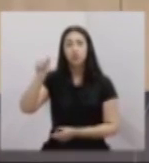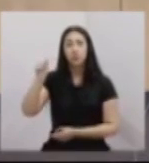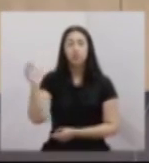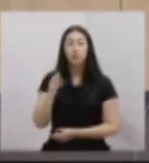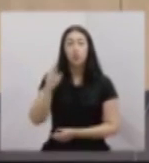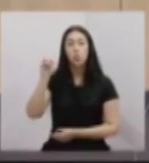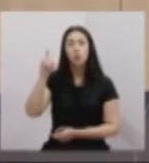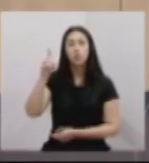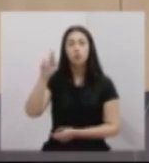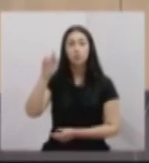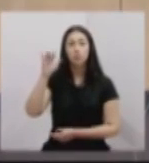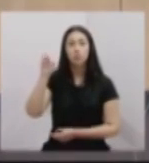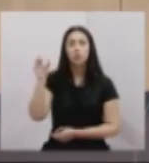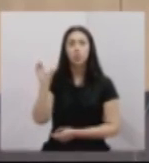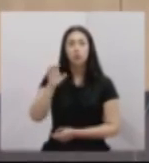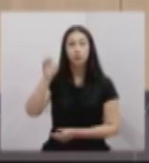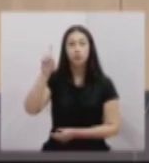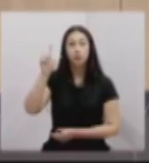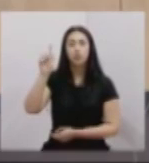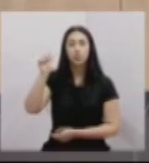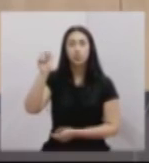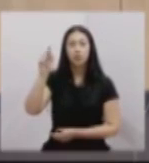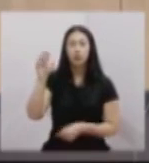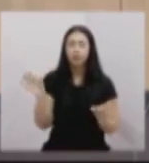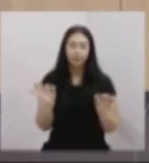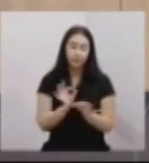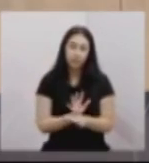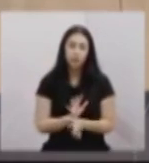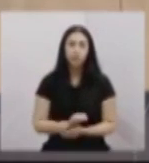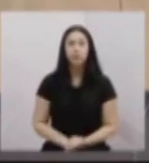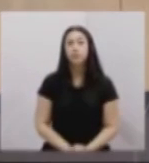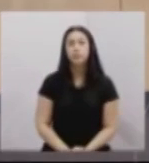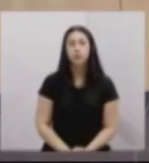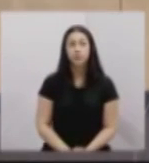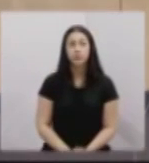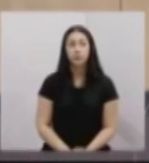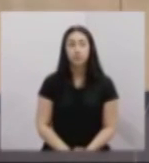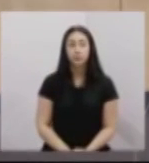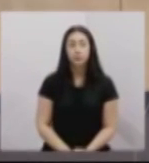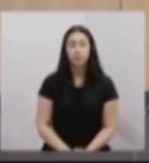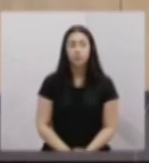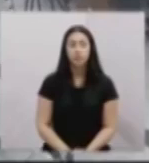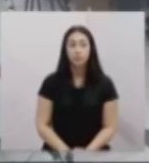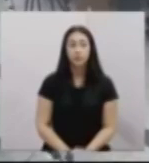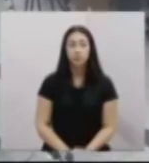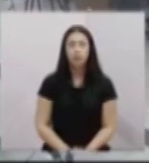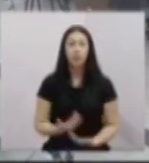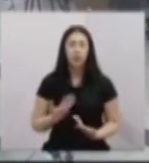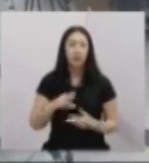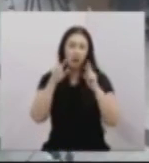Dr. Rodrigo Salomão e Edgar Sasaki. Não temos mais votos de pesar.